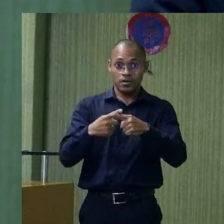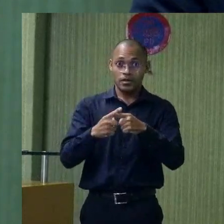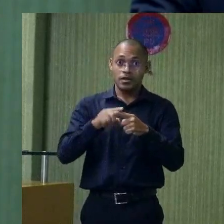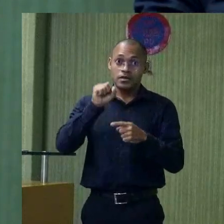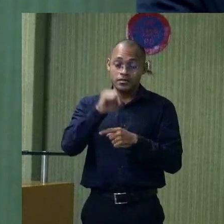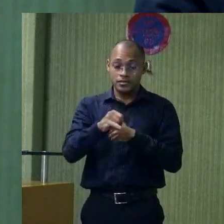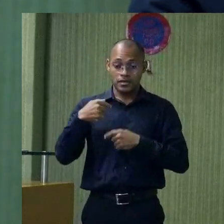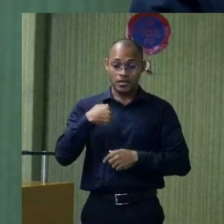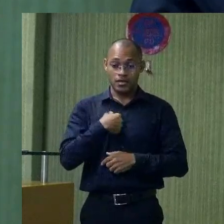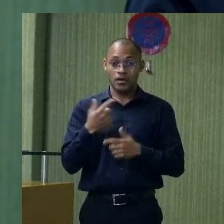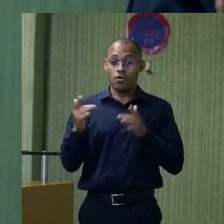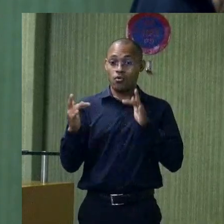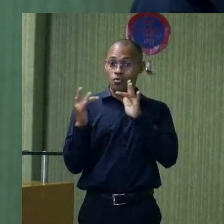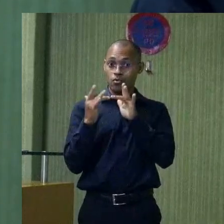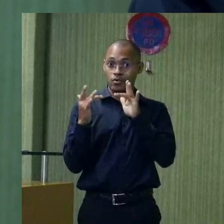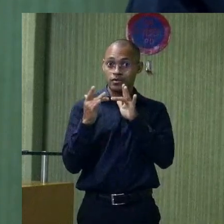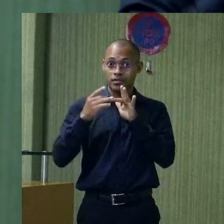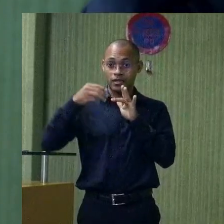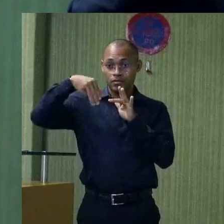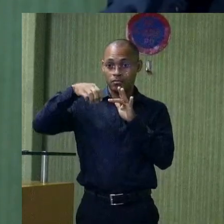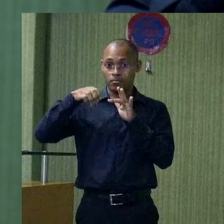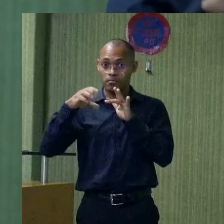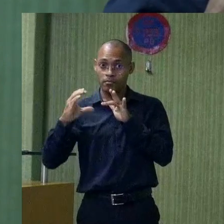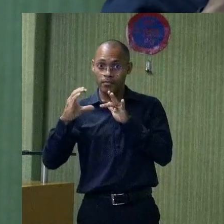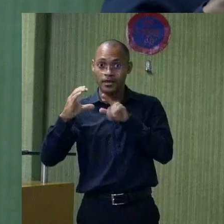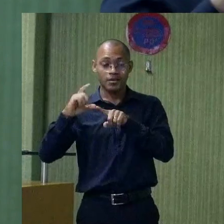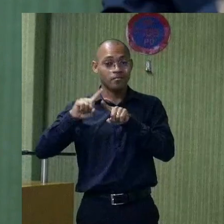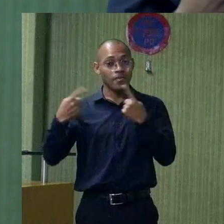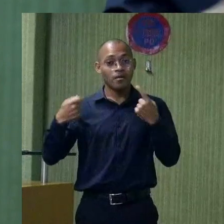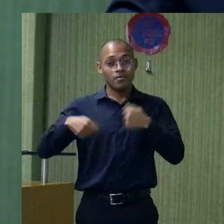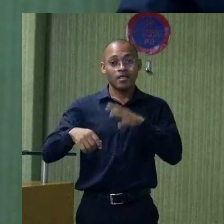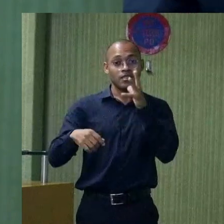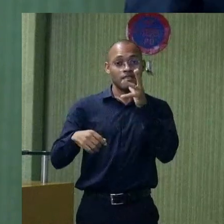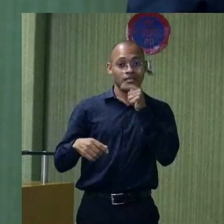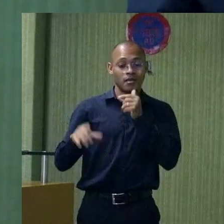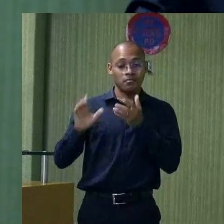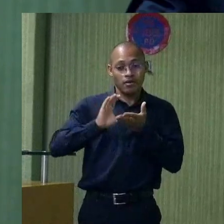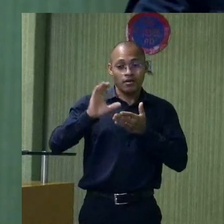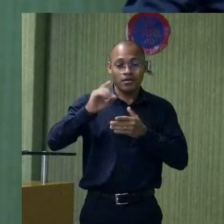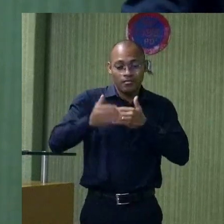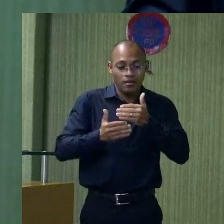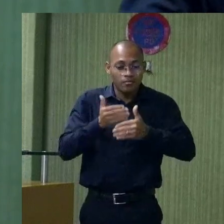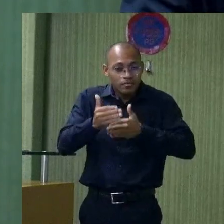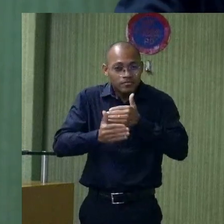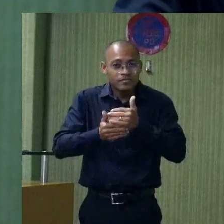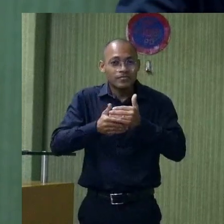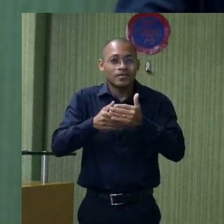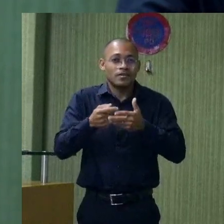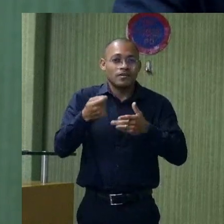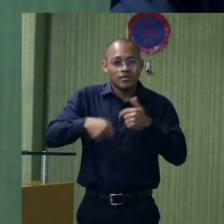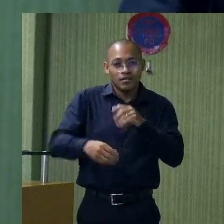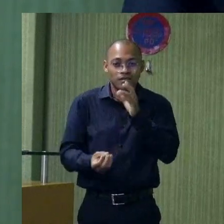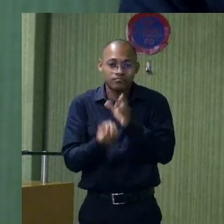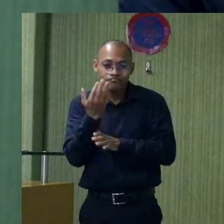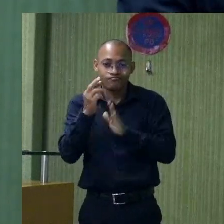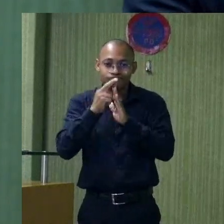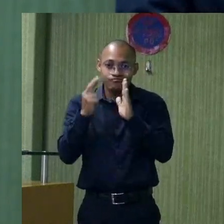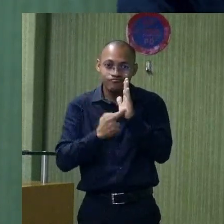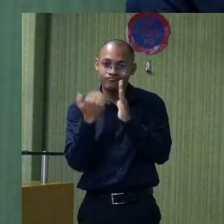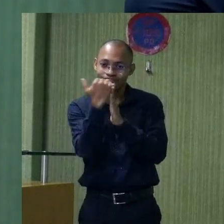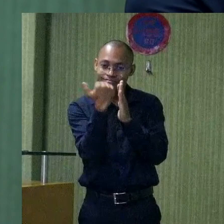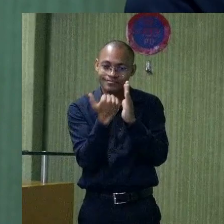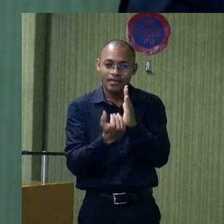mesmos contato com o MEC mas tem um tempo também né um tempo de tramitação das medidas Provisórias das resoluções enfim